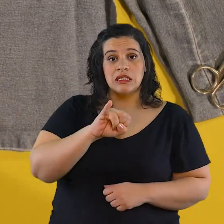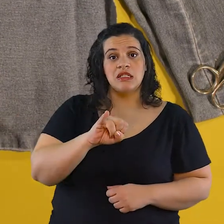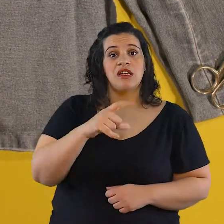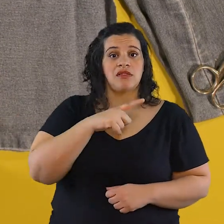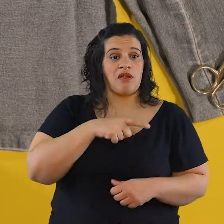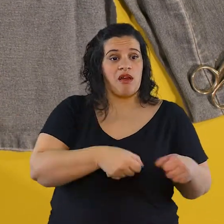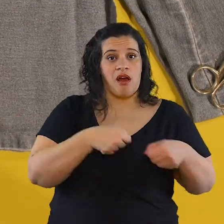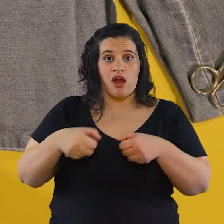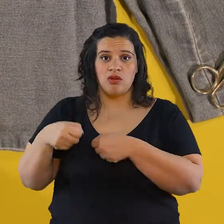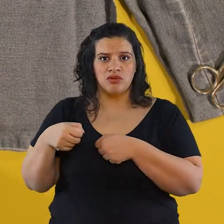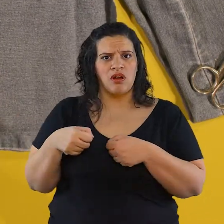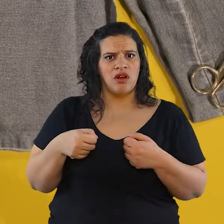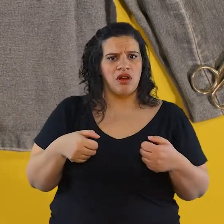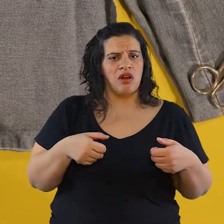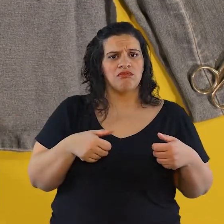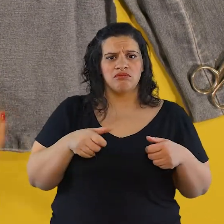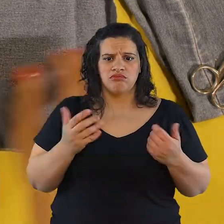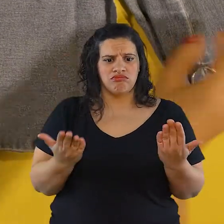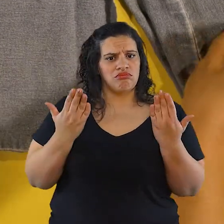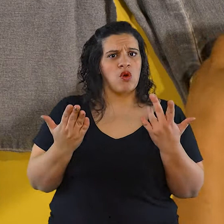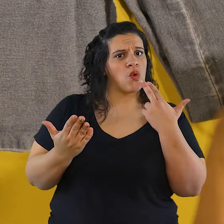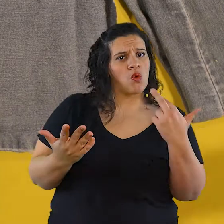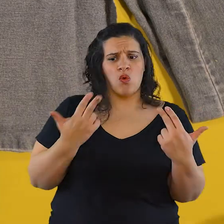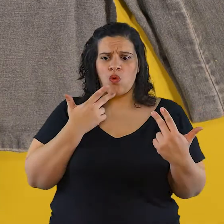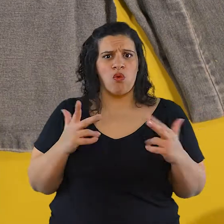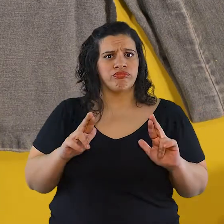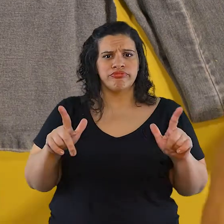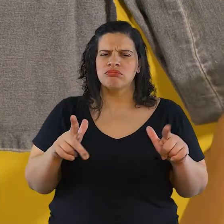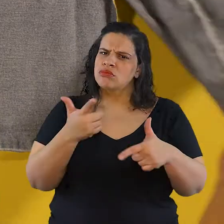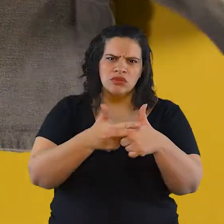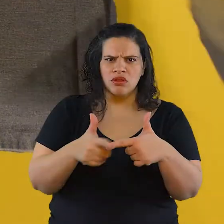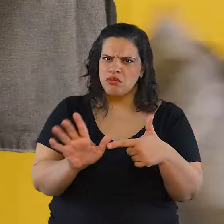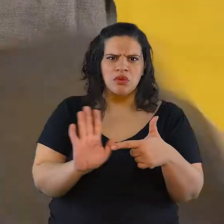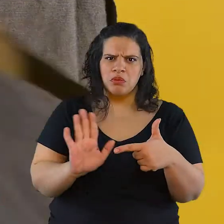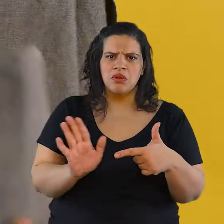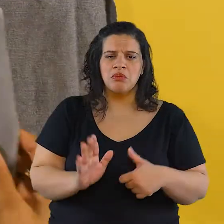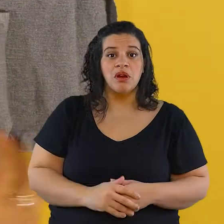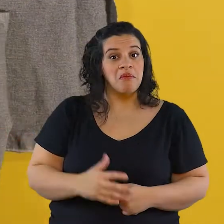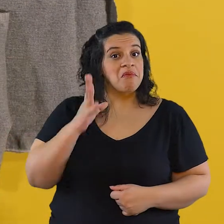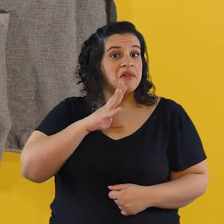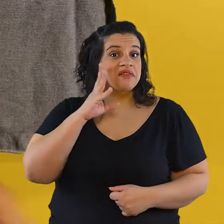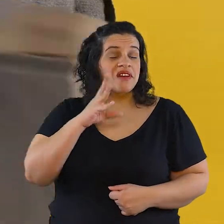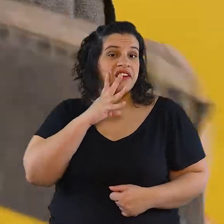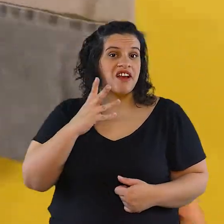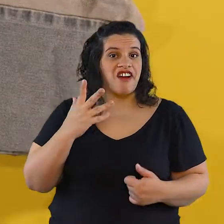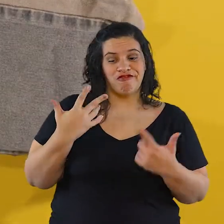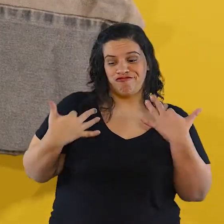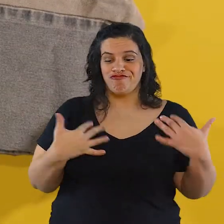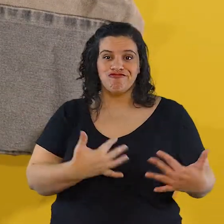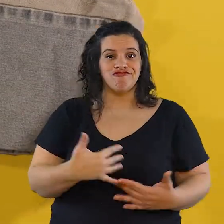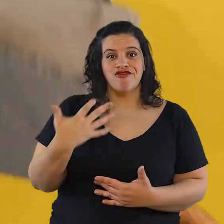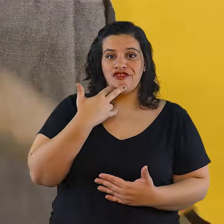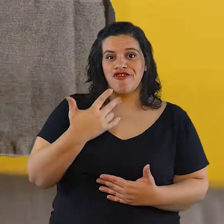você tiver mais de uma calça, se as duas calças que você for usar for de cor diferente, não tem problema. Inclusive fica até